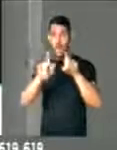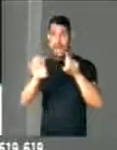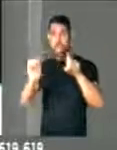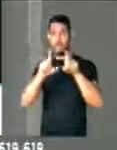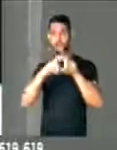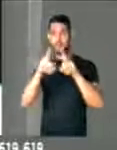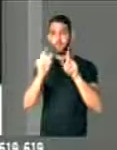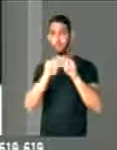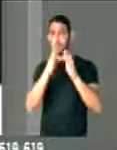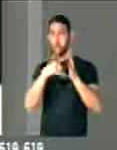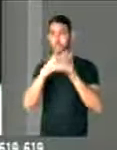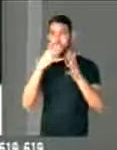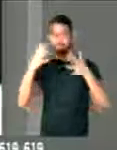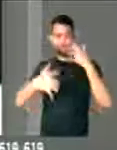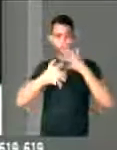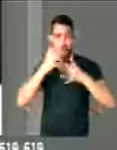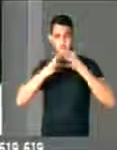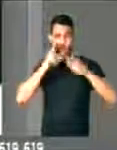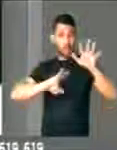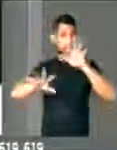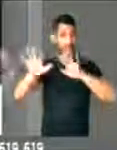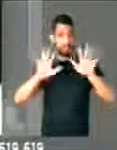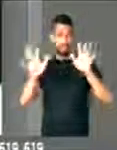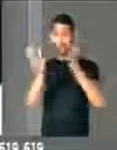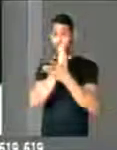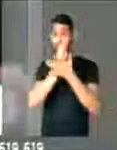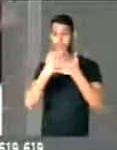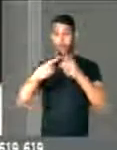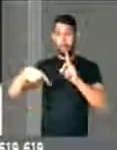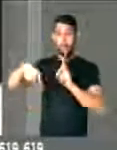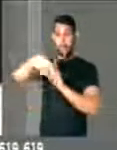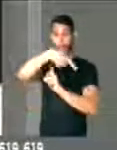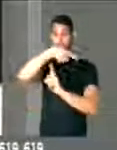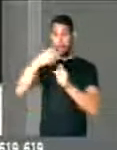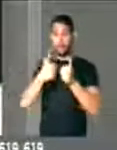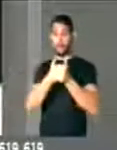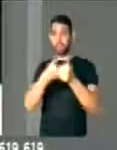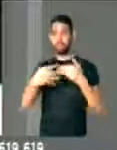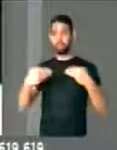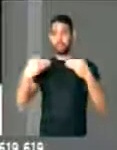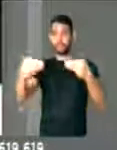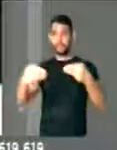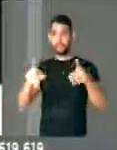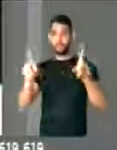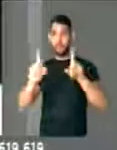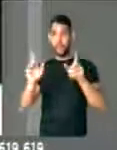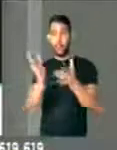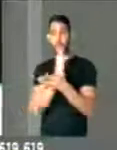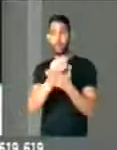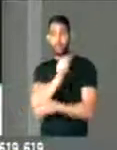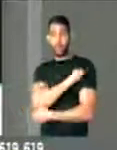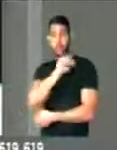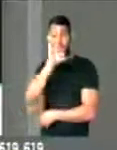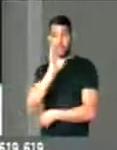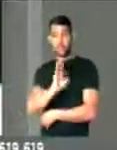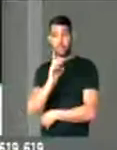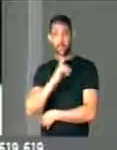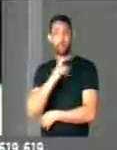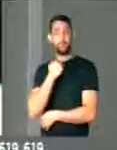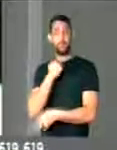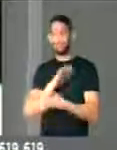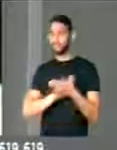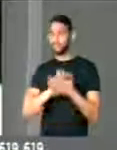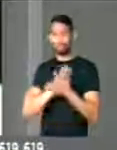lacrimogêneo em toda a região do entorno dos ministérios. Os estudantes brasileiros não